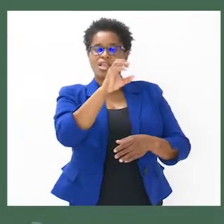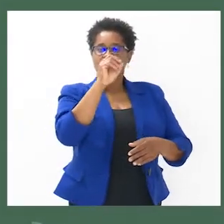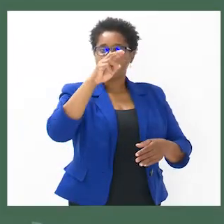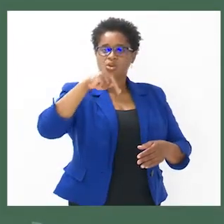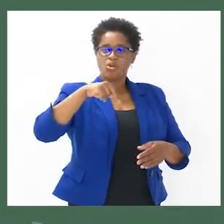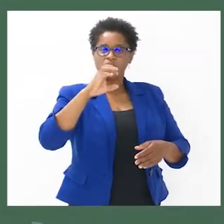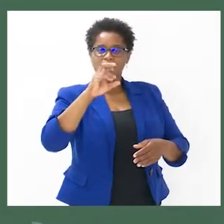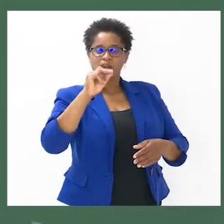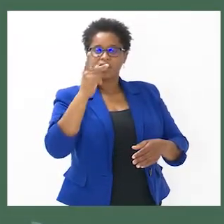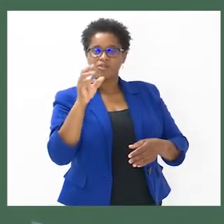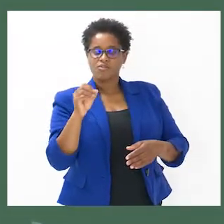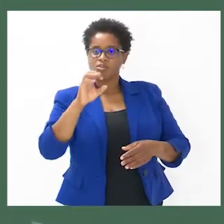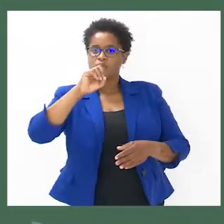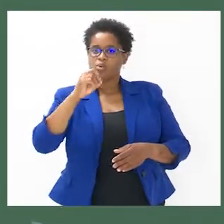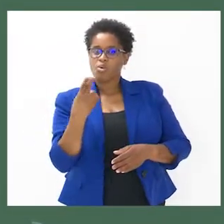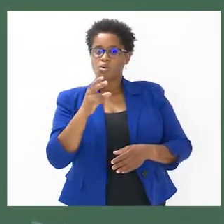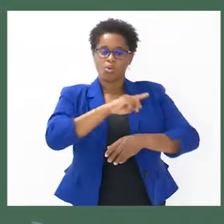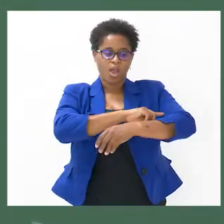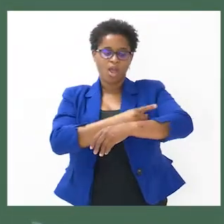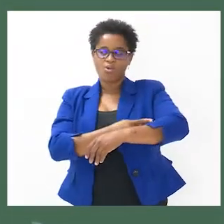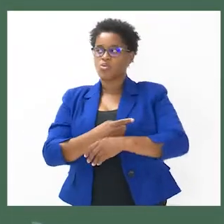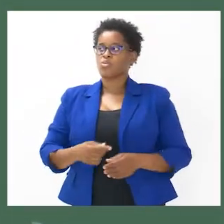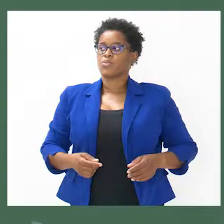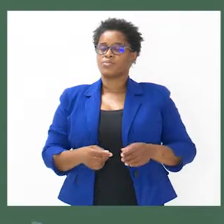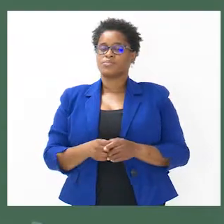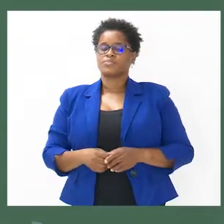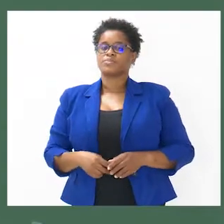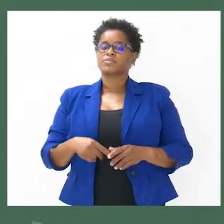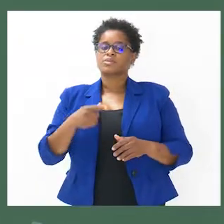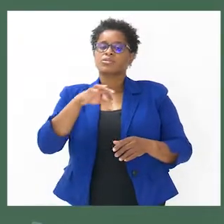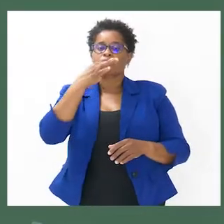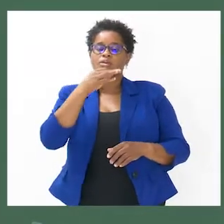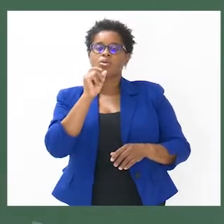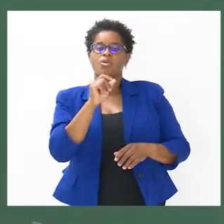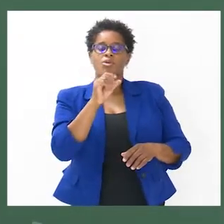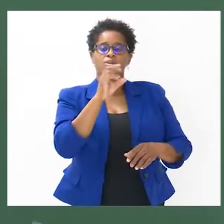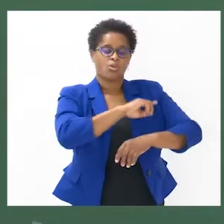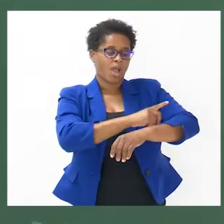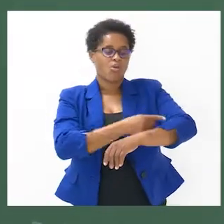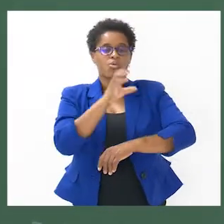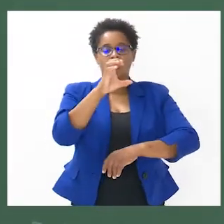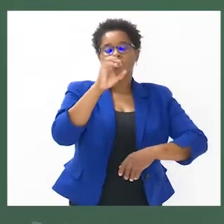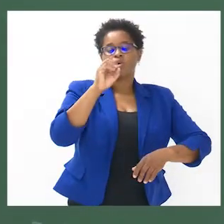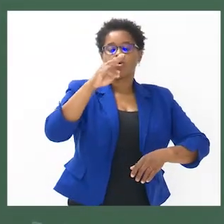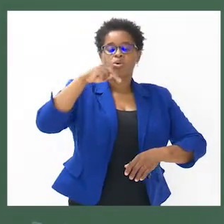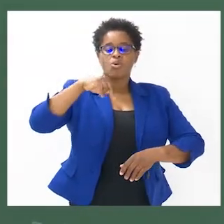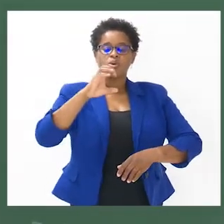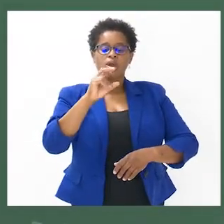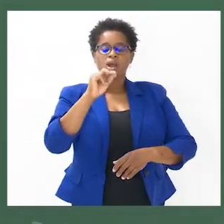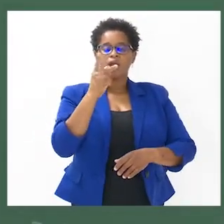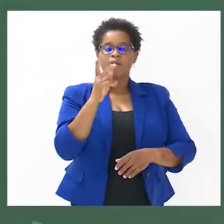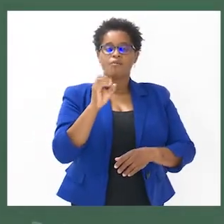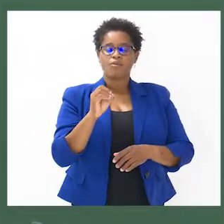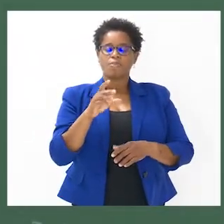côncavo ou ângulo. Vou traçar aqui um ângulo. Dizemos que é um ângulo côncavo.